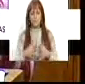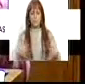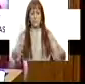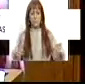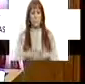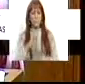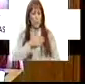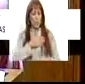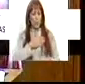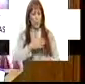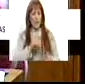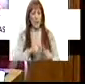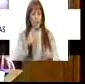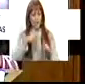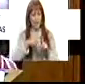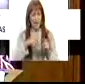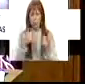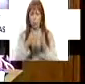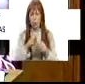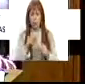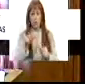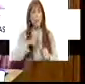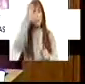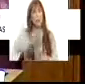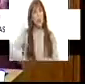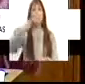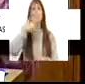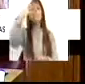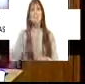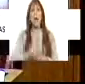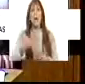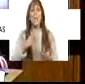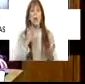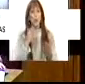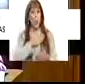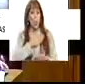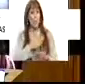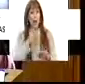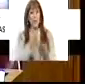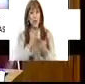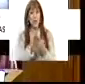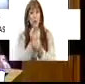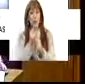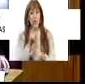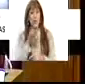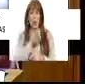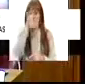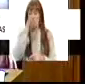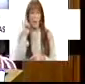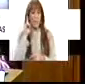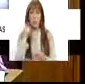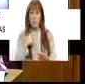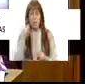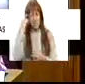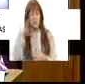alargar o passe mais a todo o território nacional. Mas o passe estudante, Sr. Ministro, é uma questão fundamental e eu gostava